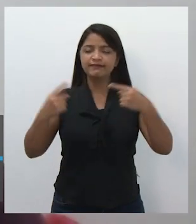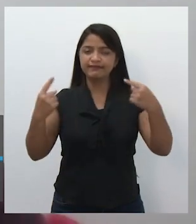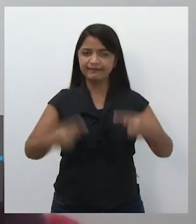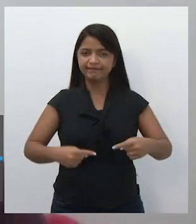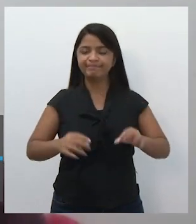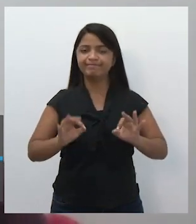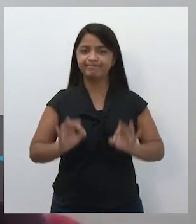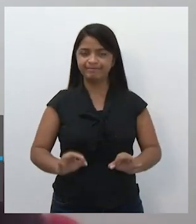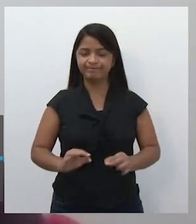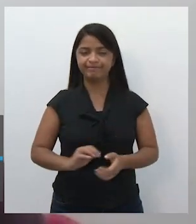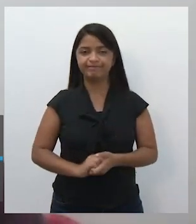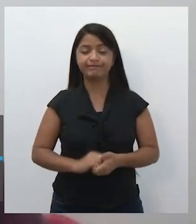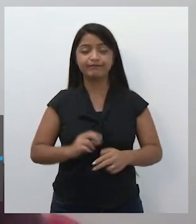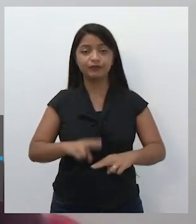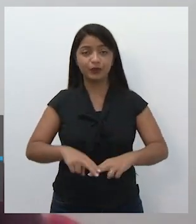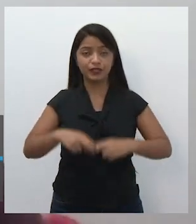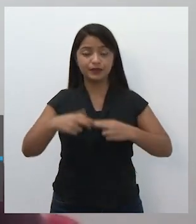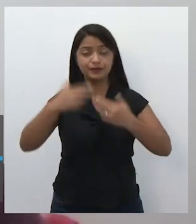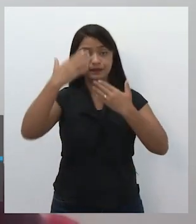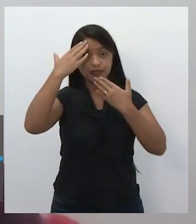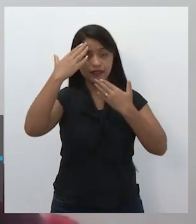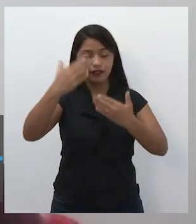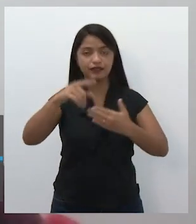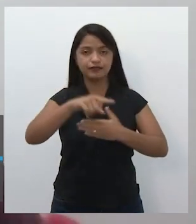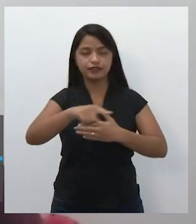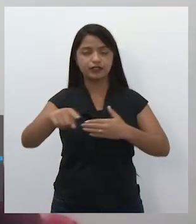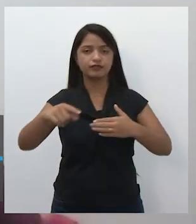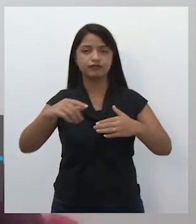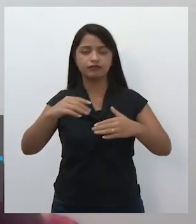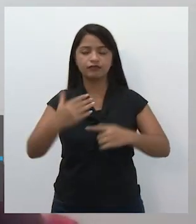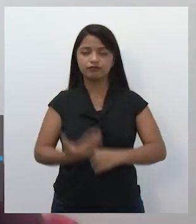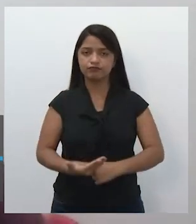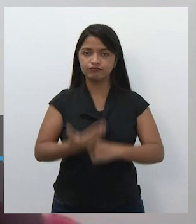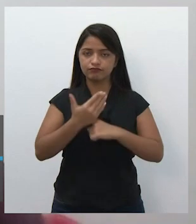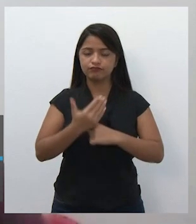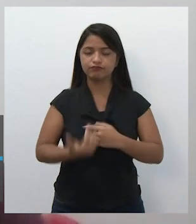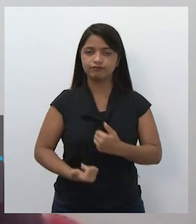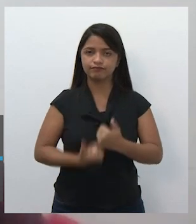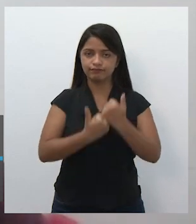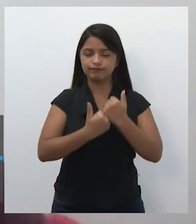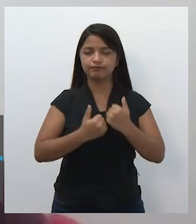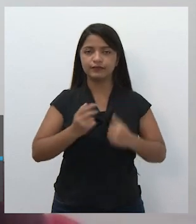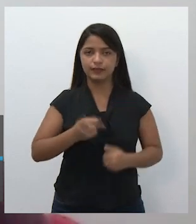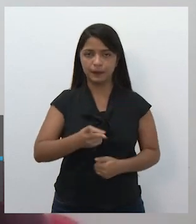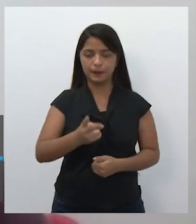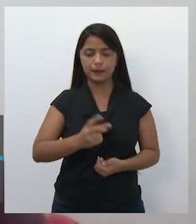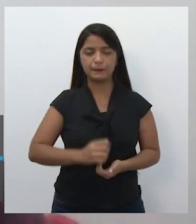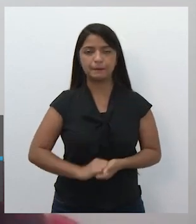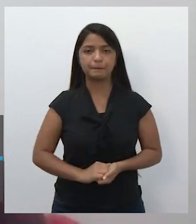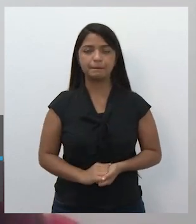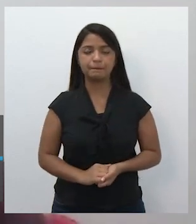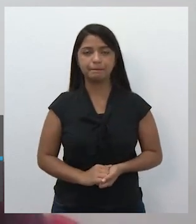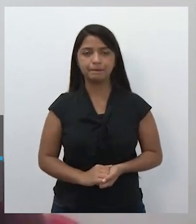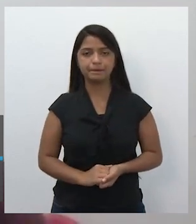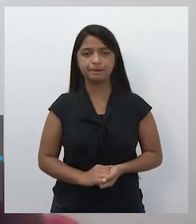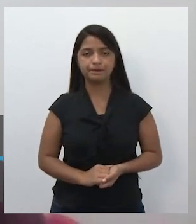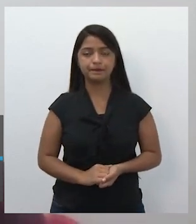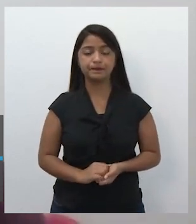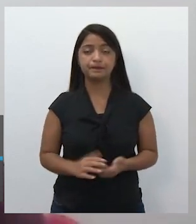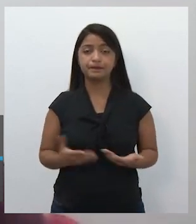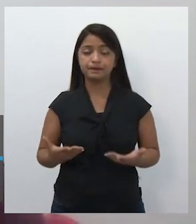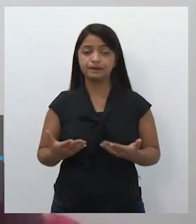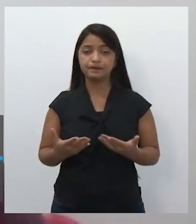né? Por isso que a gente agradece muito ao pessoal que contribuiu, que contribui sempre, né? Então, o pessoal fala